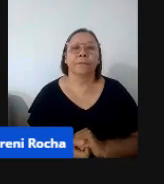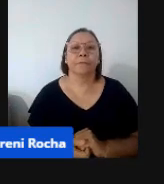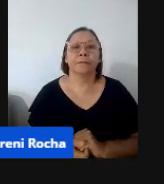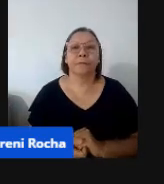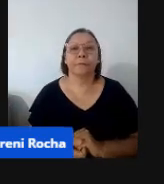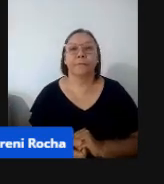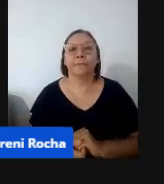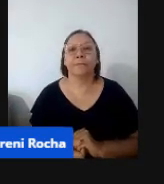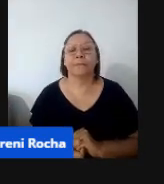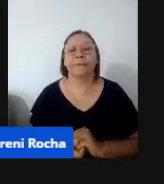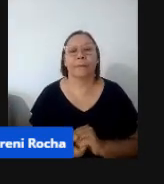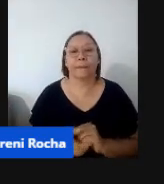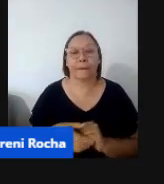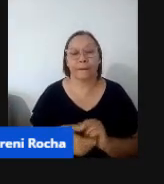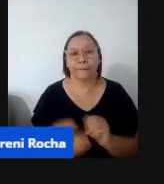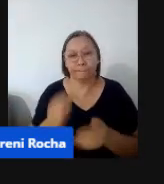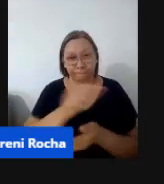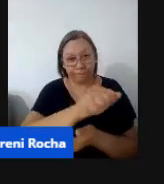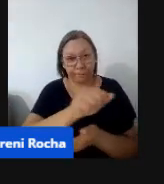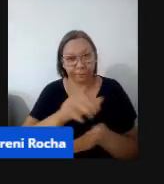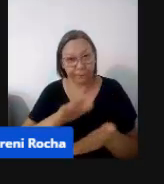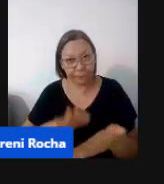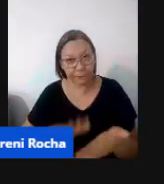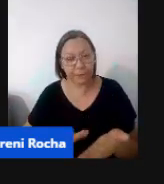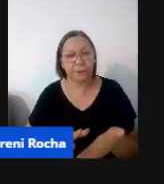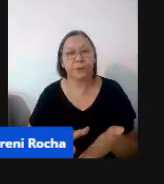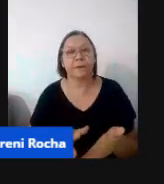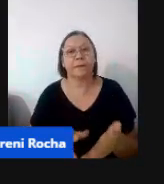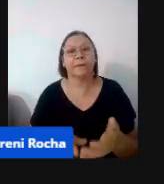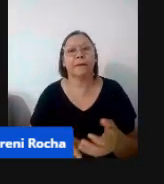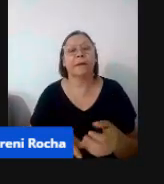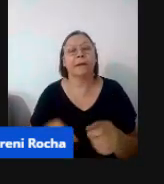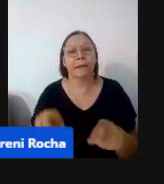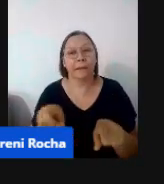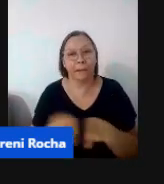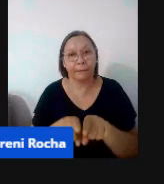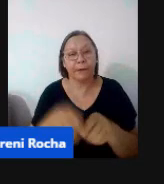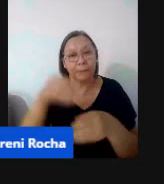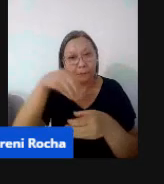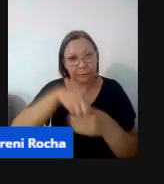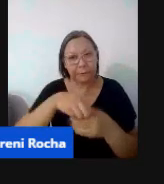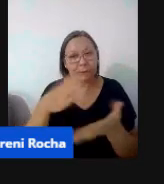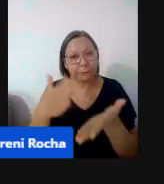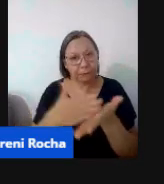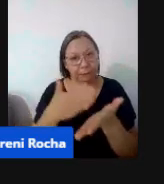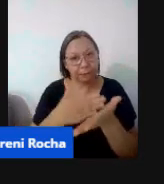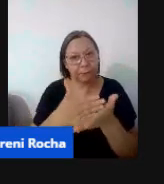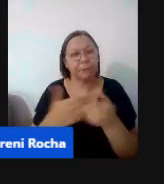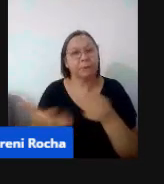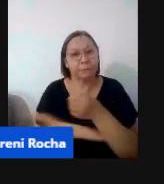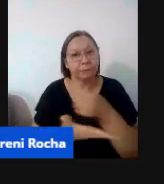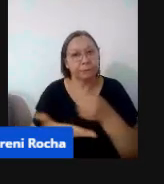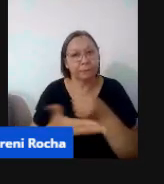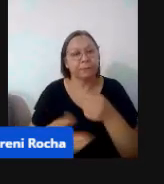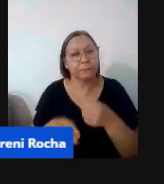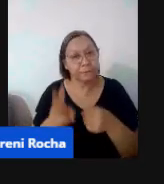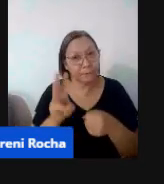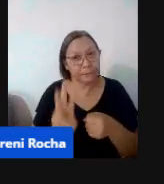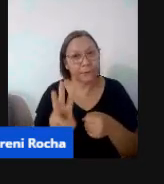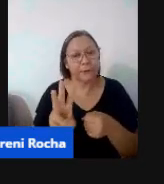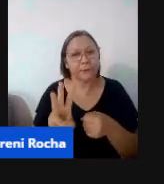Esta é uma atividade que também está presente no caderno base 3. A proposta aqui é trabalhar